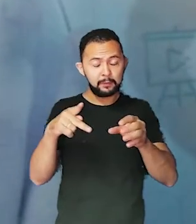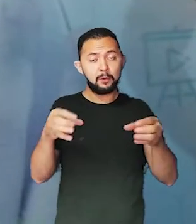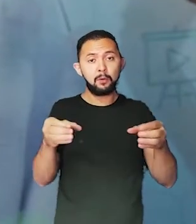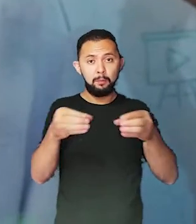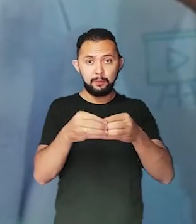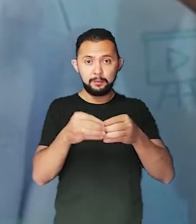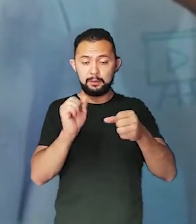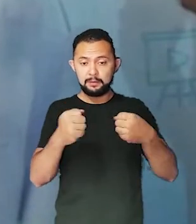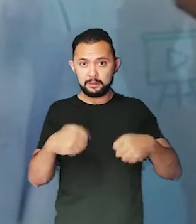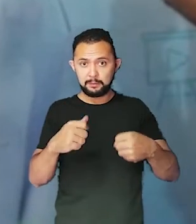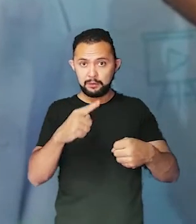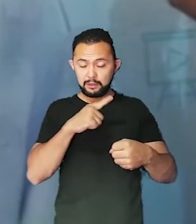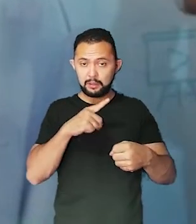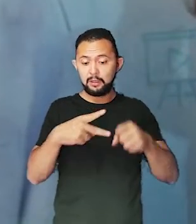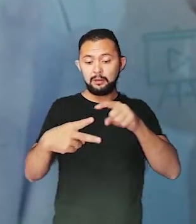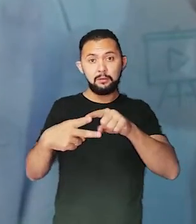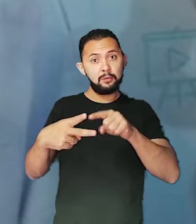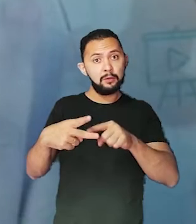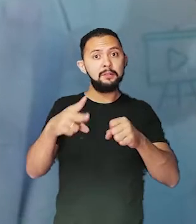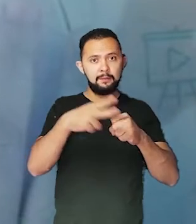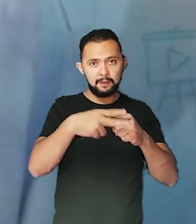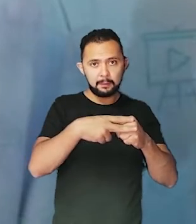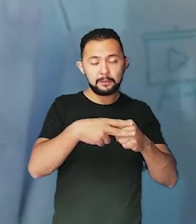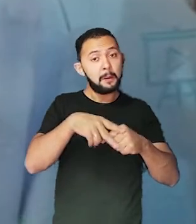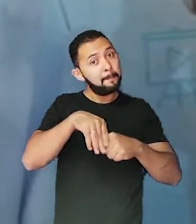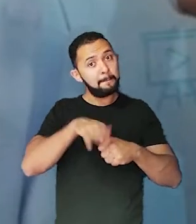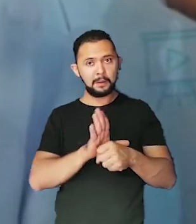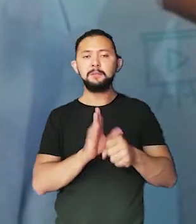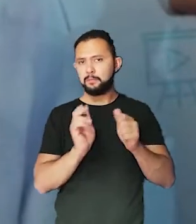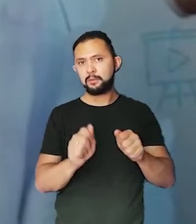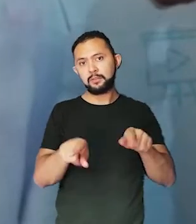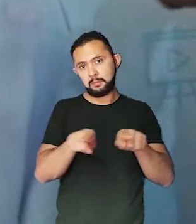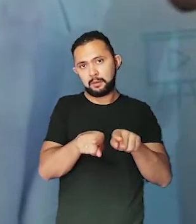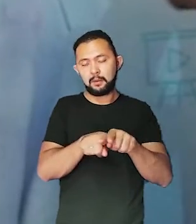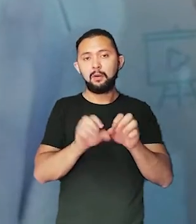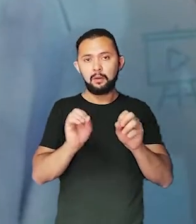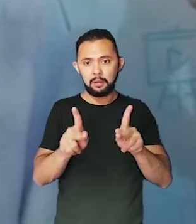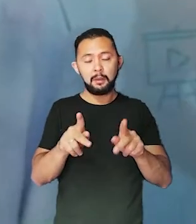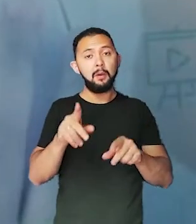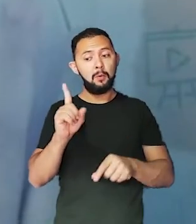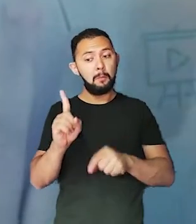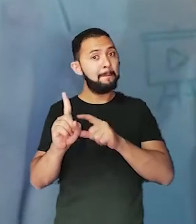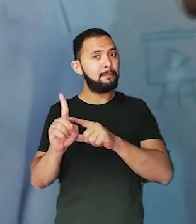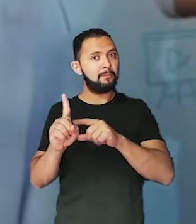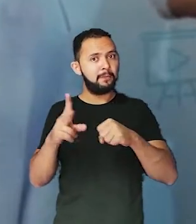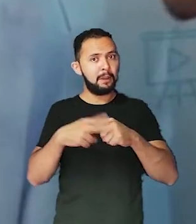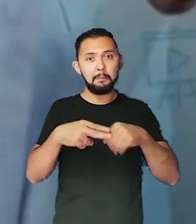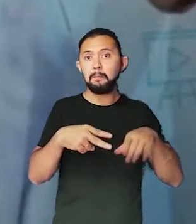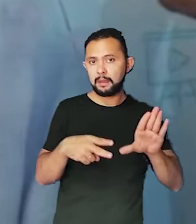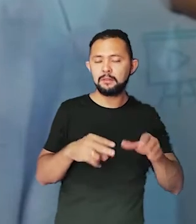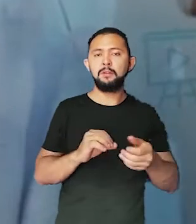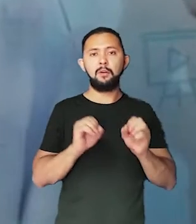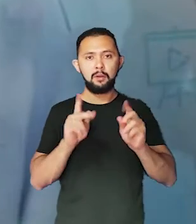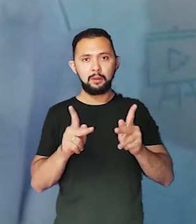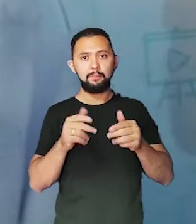verbos, ou mais, né? No caso aqui, a gente tem que pelo menos ter mais de um verbo. Pronto, mais de um verbo. Pode ser locução verbal,